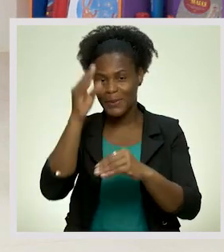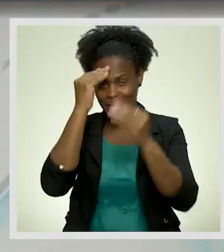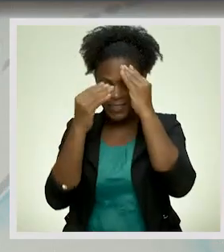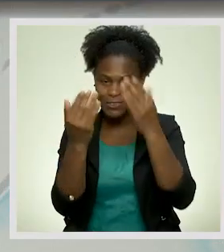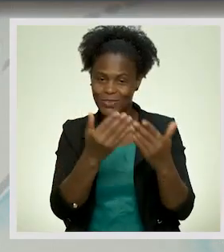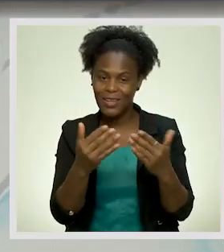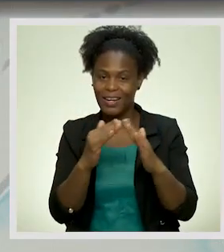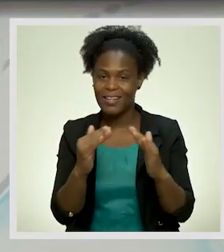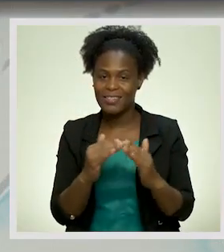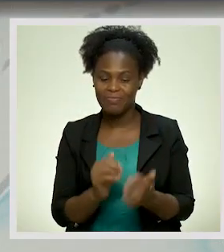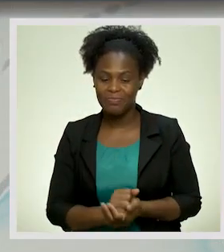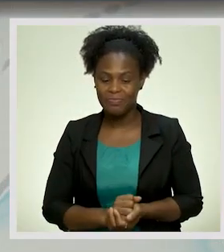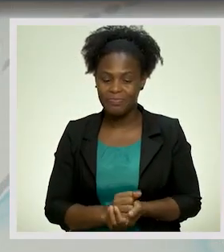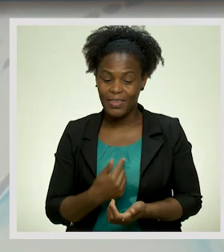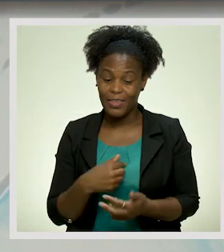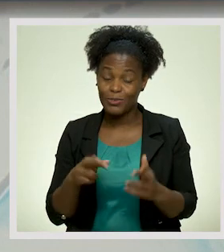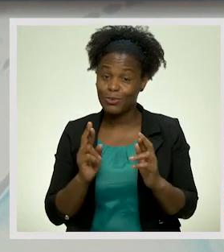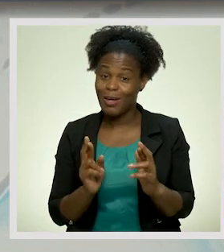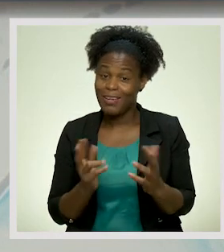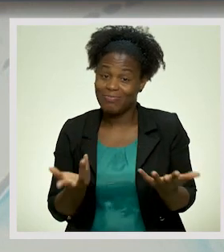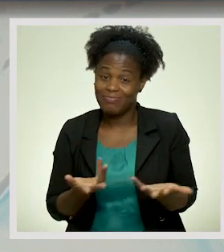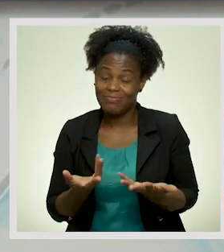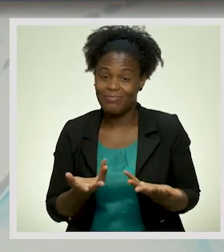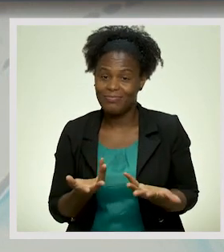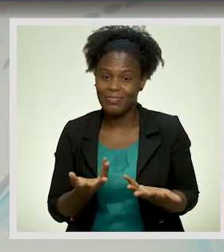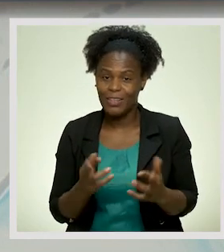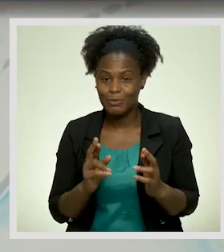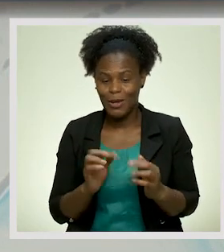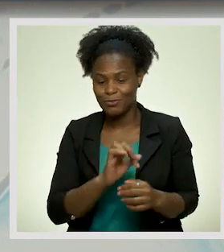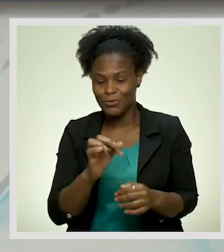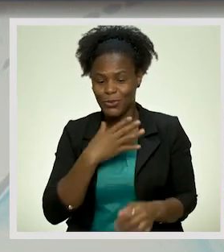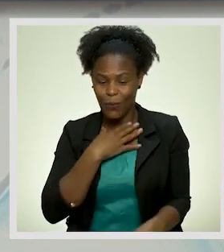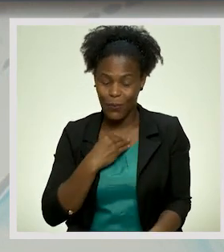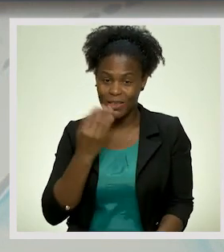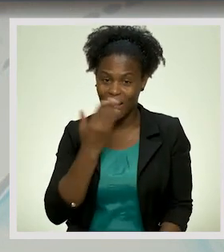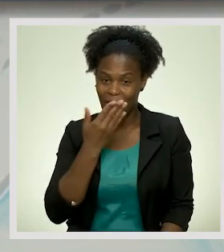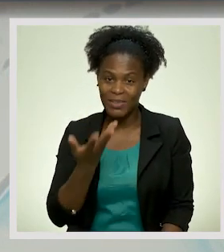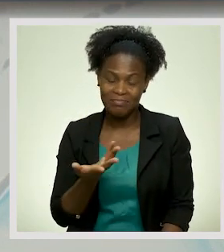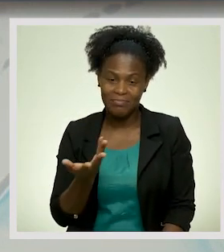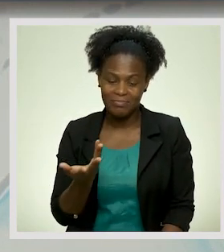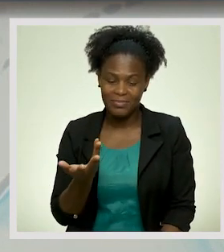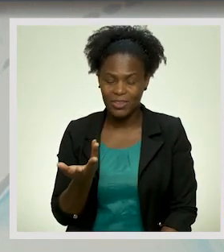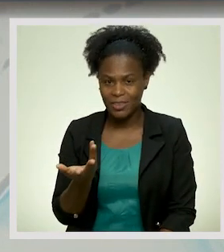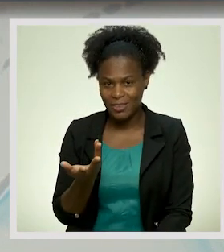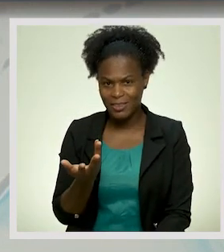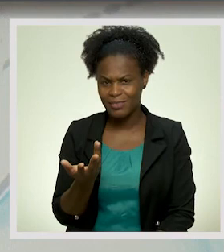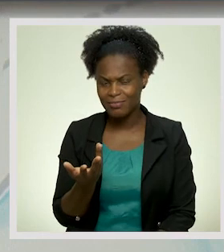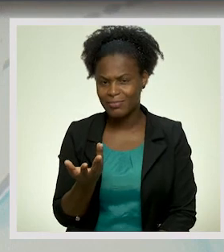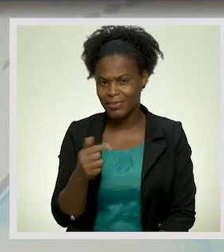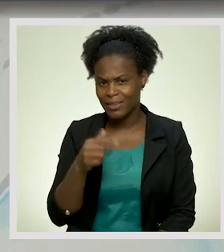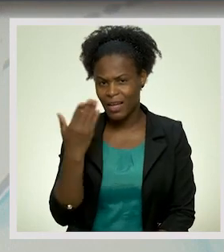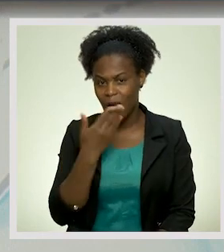Casa. Espero que tenham gostado dessa aula e